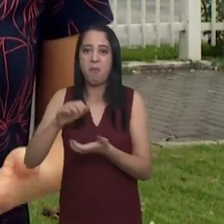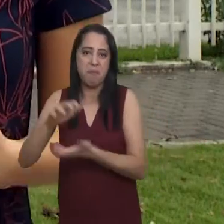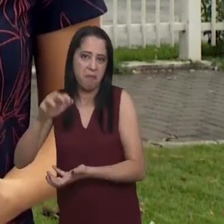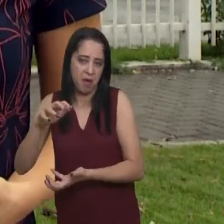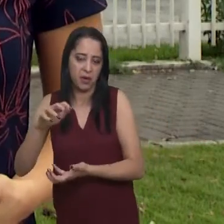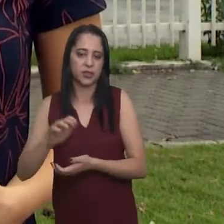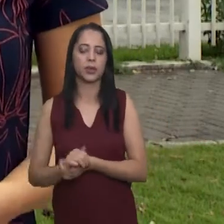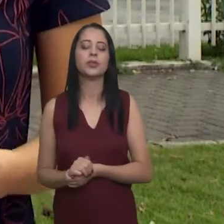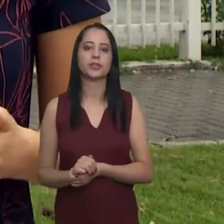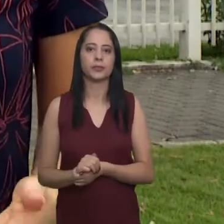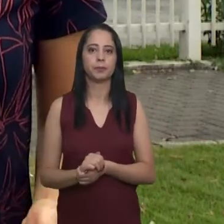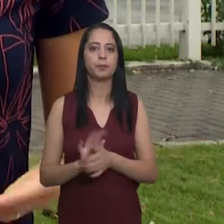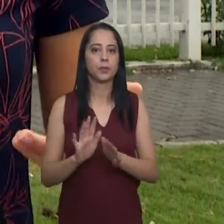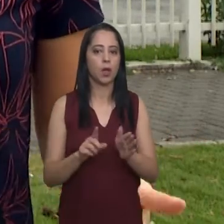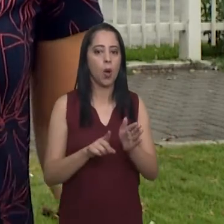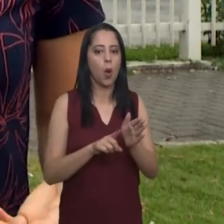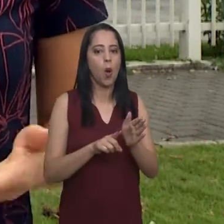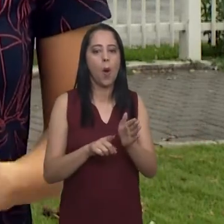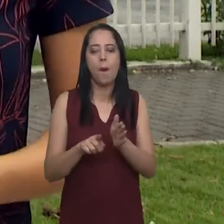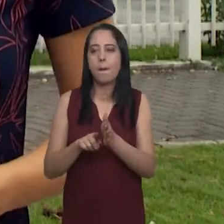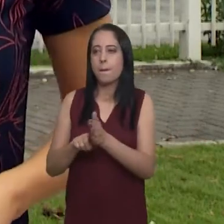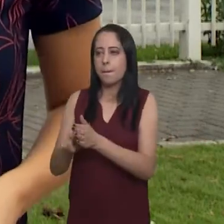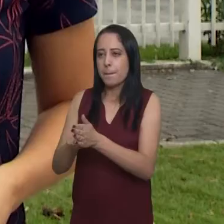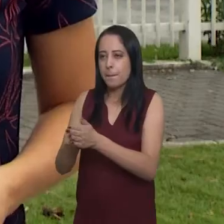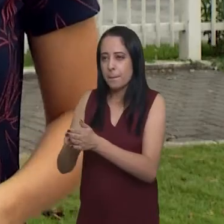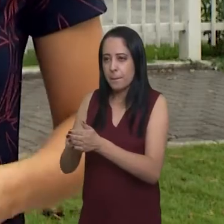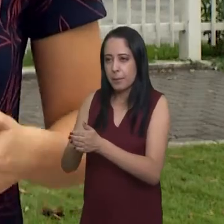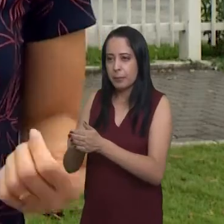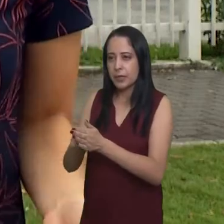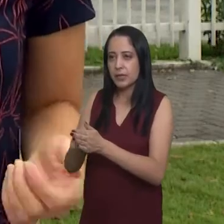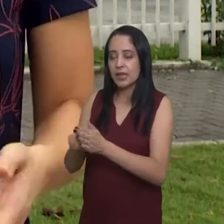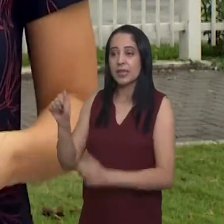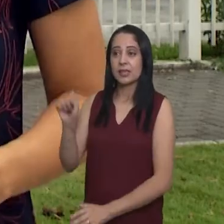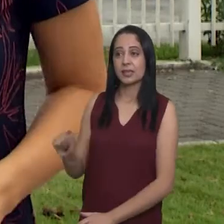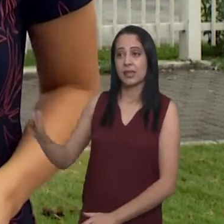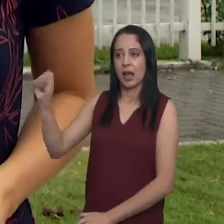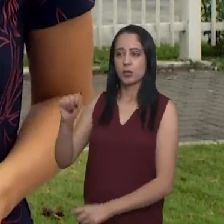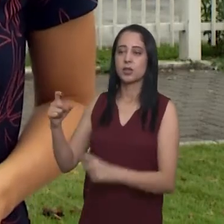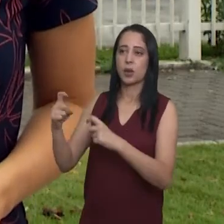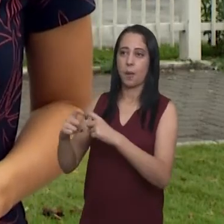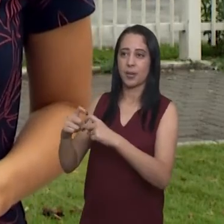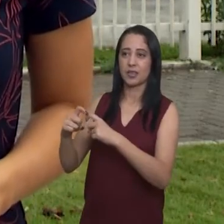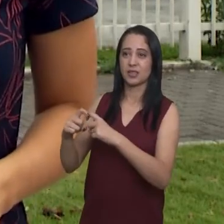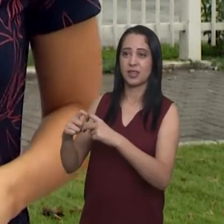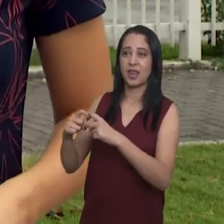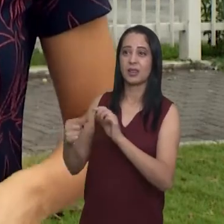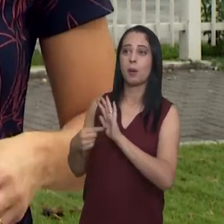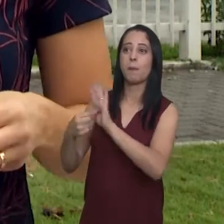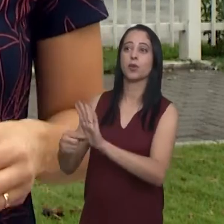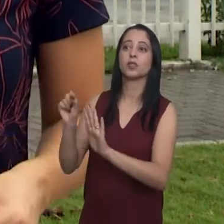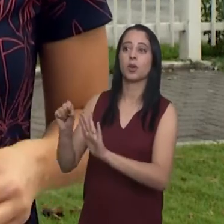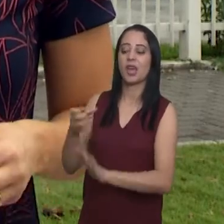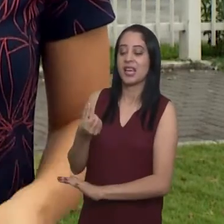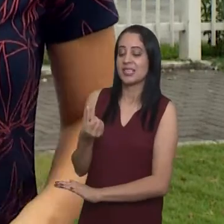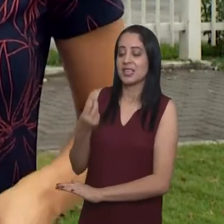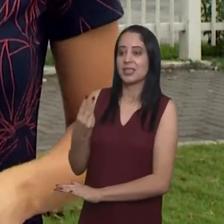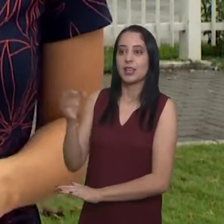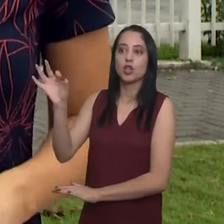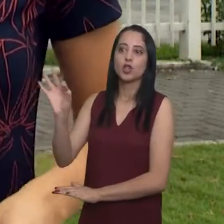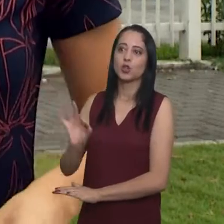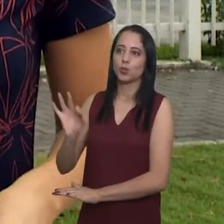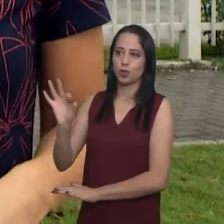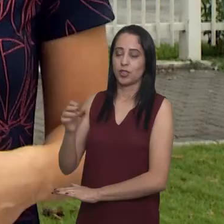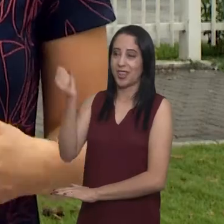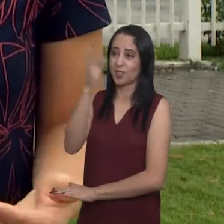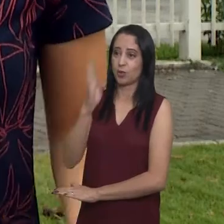recente realizada pela Federação Brasileira das Associações de Ginecologia e Obstetrícia apontou que